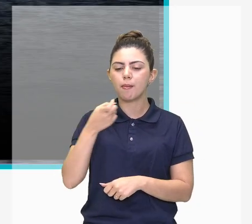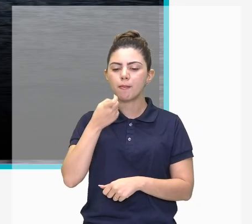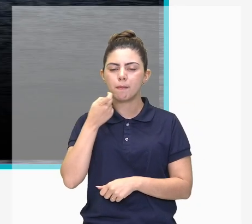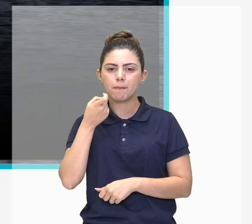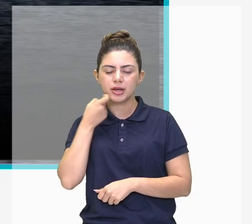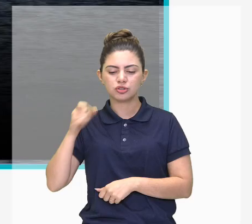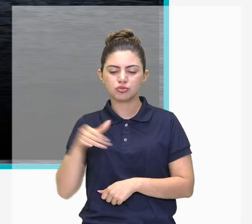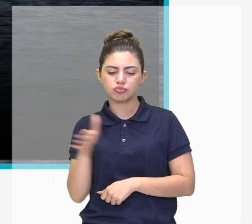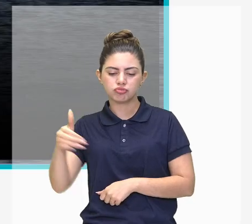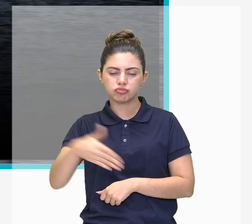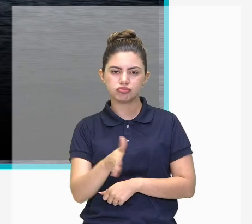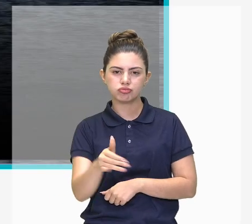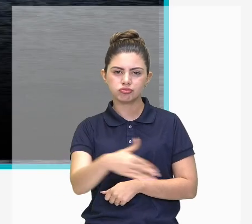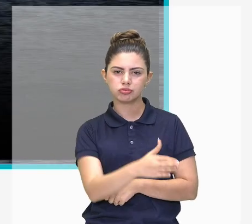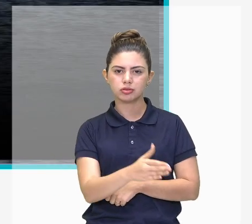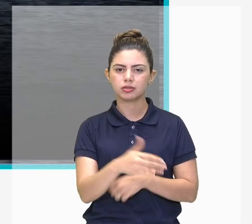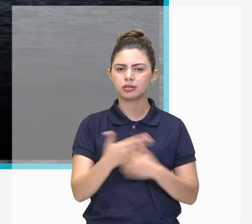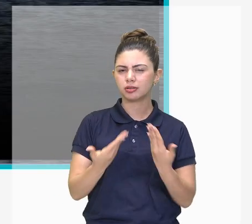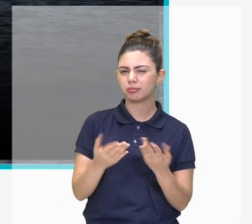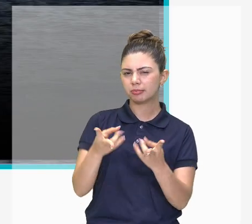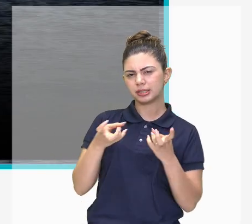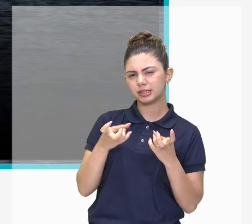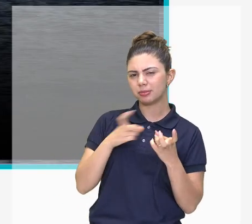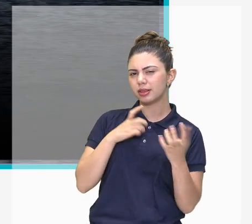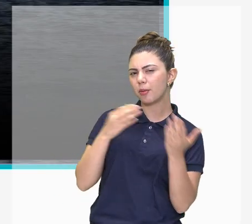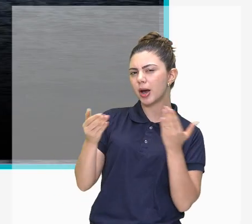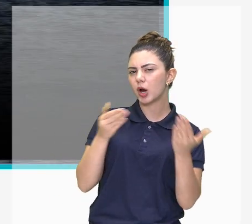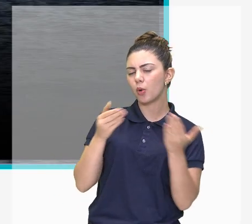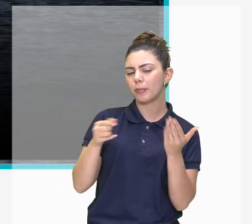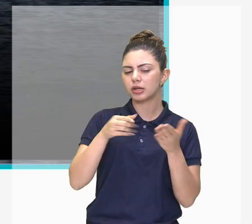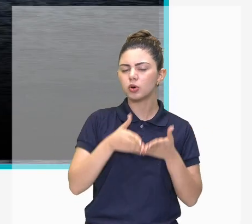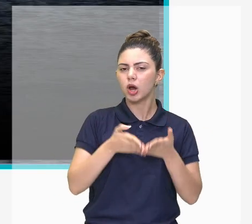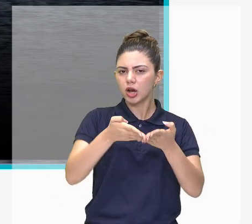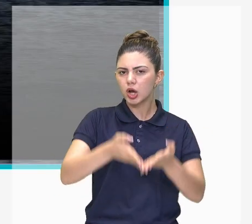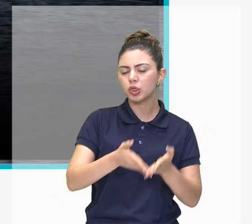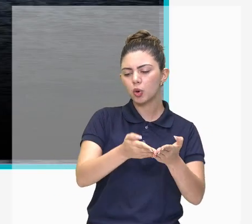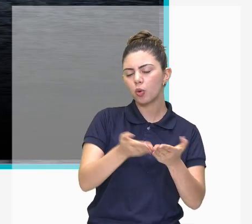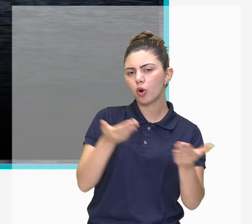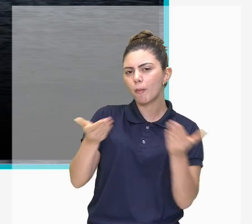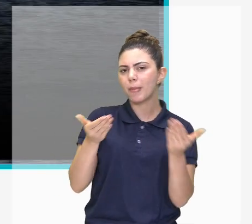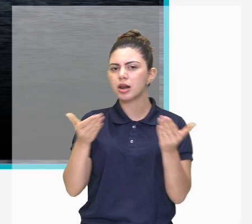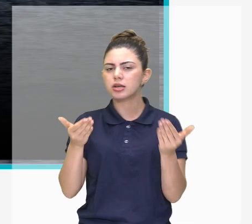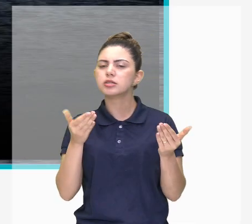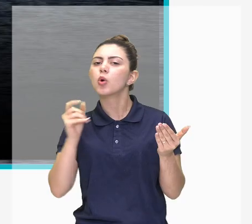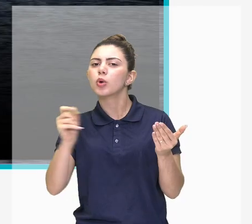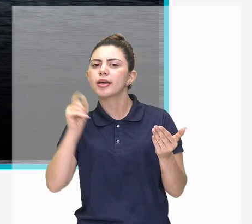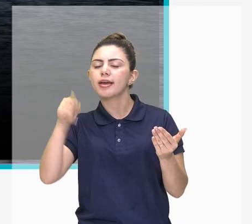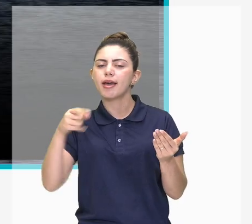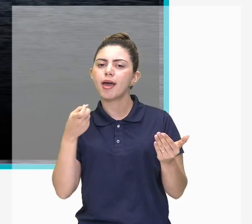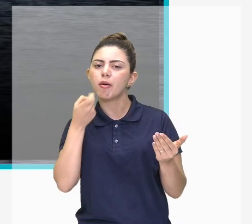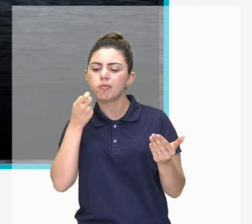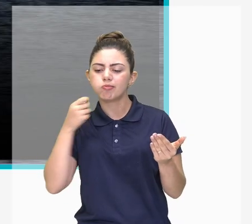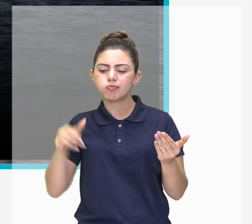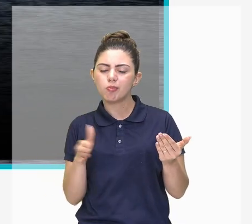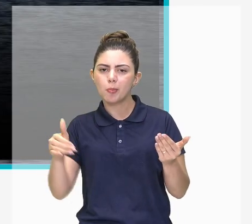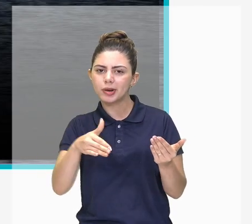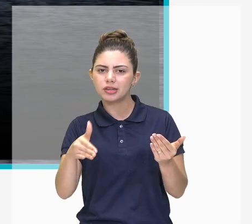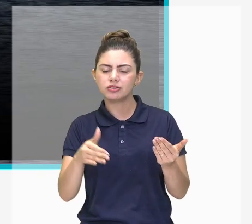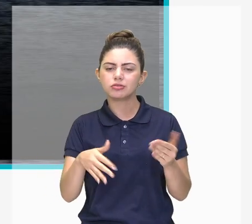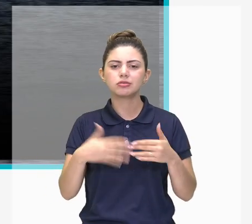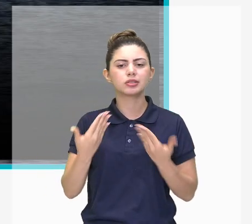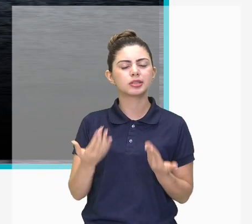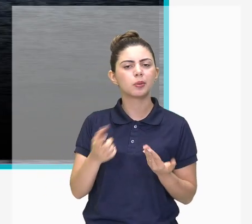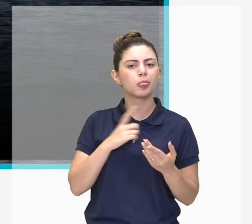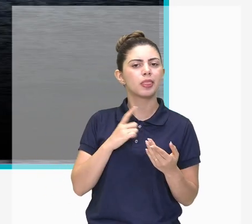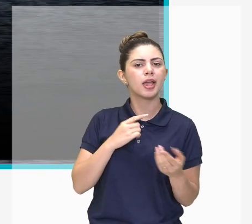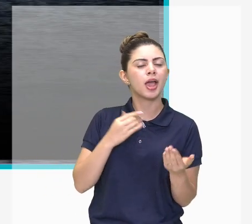a canoa está sendo comparada a um peixe. E o que traz, né, essa